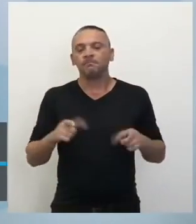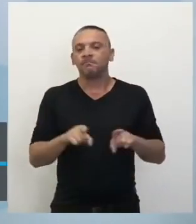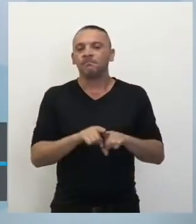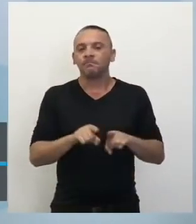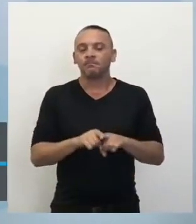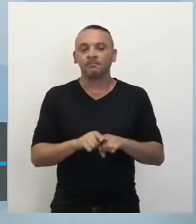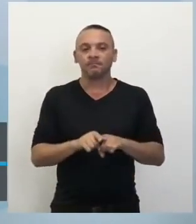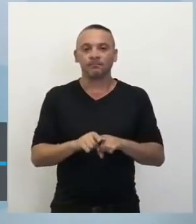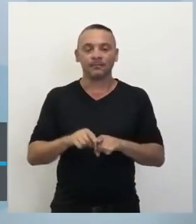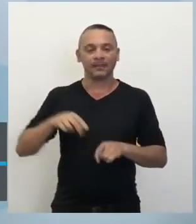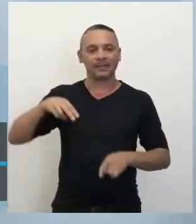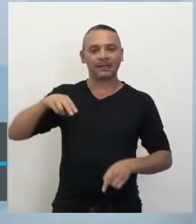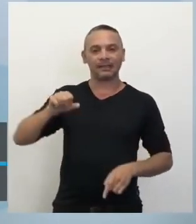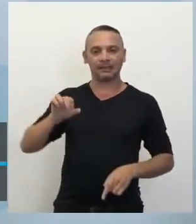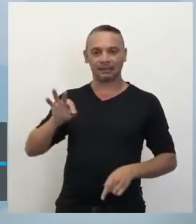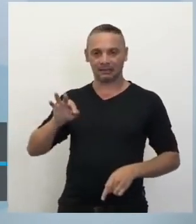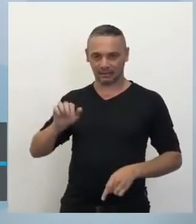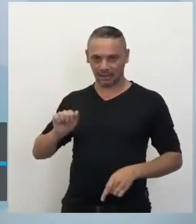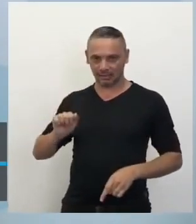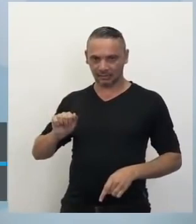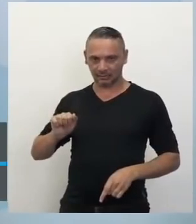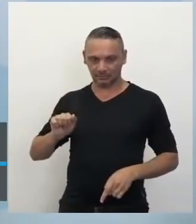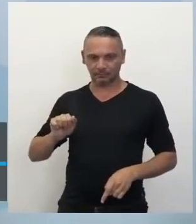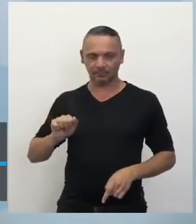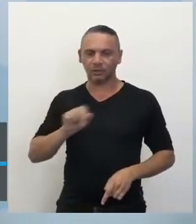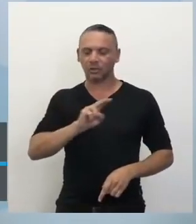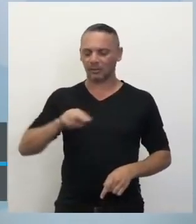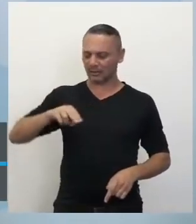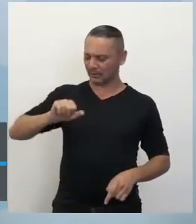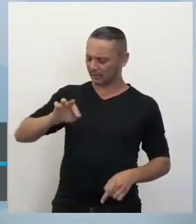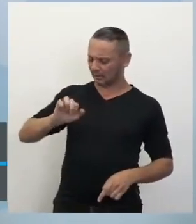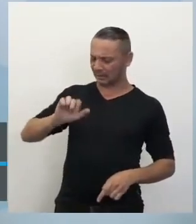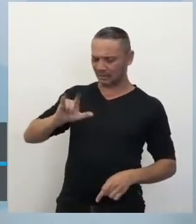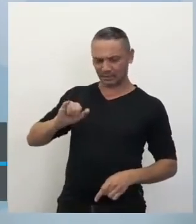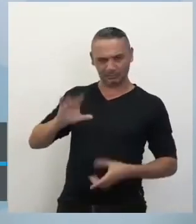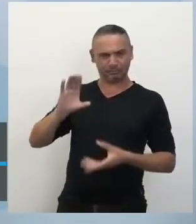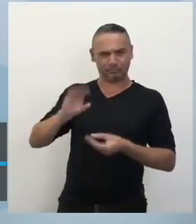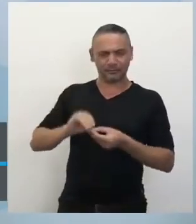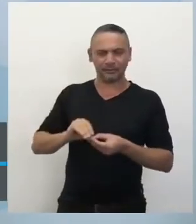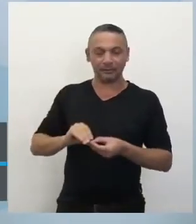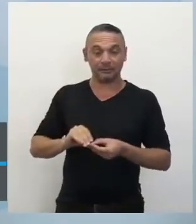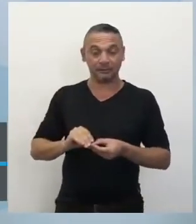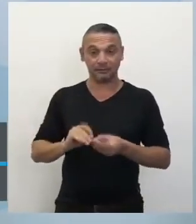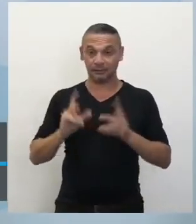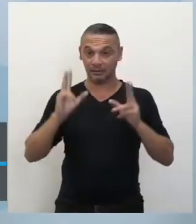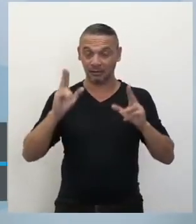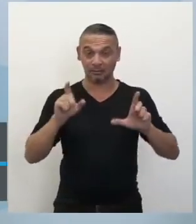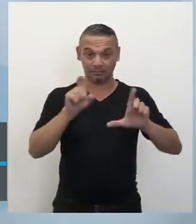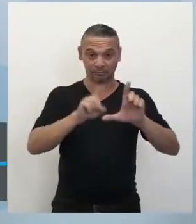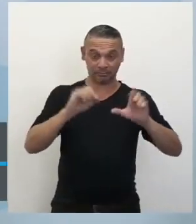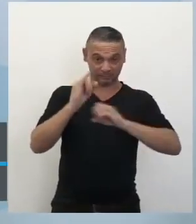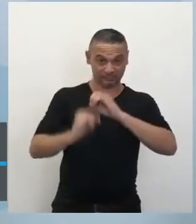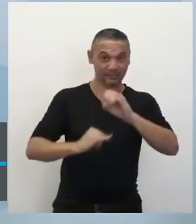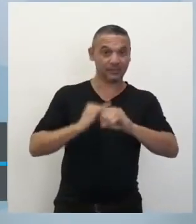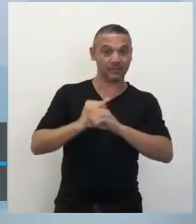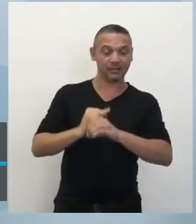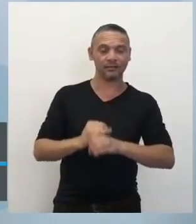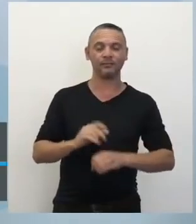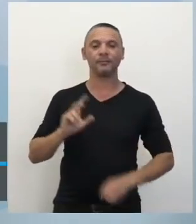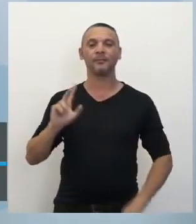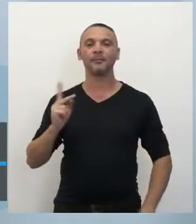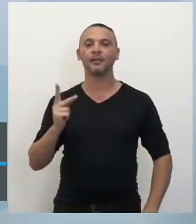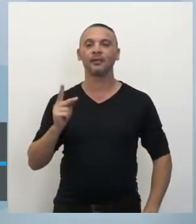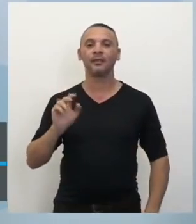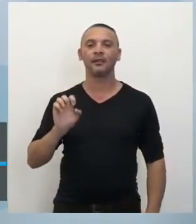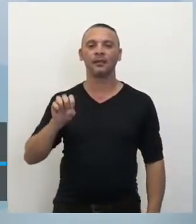Tá como Nata, não sei se está abreviado, né, de Natália. Ela colocou assim: como agir na internet? O